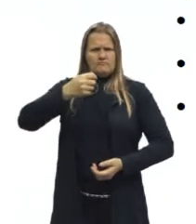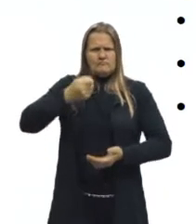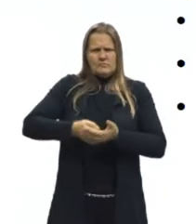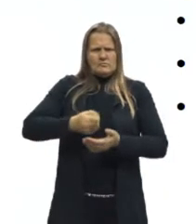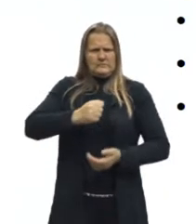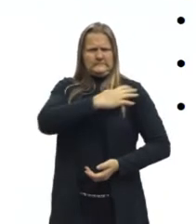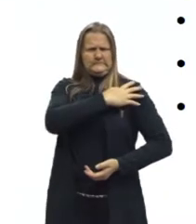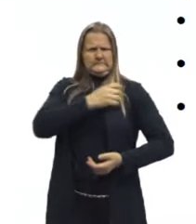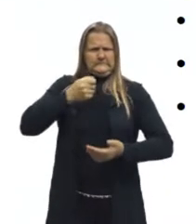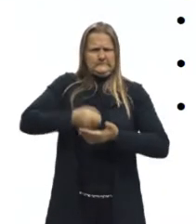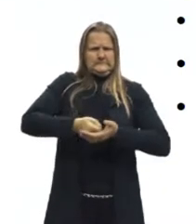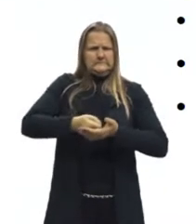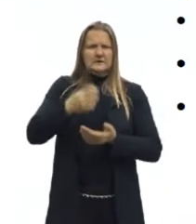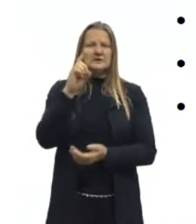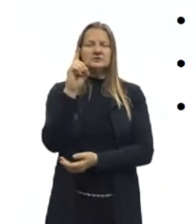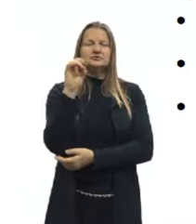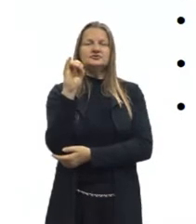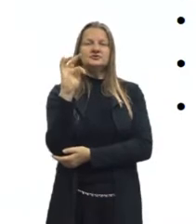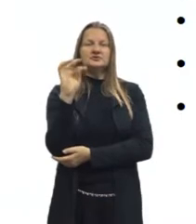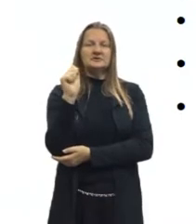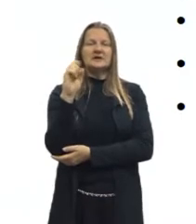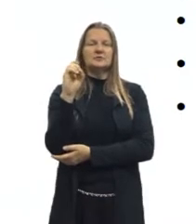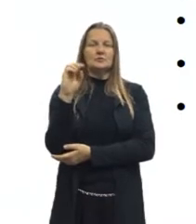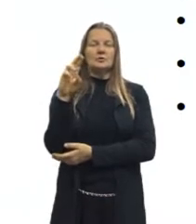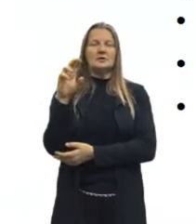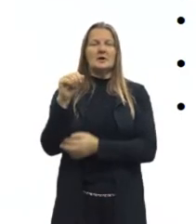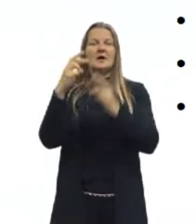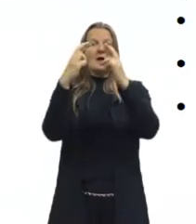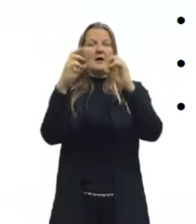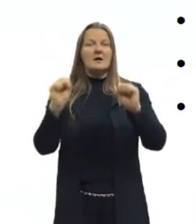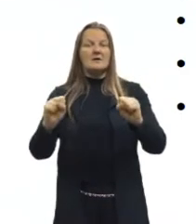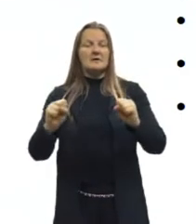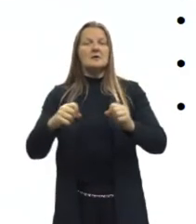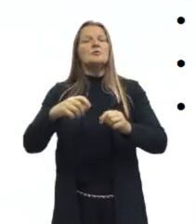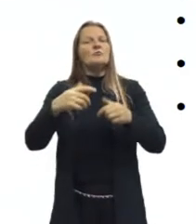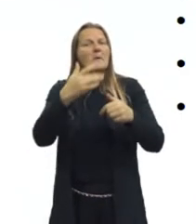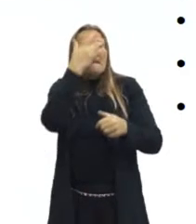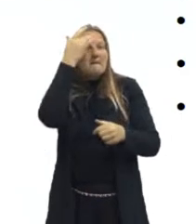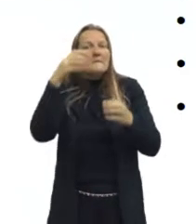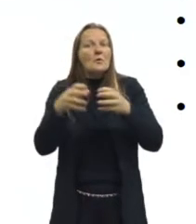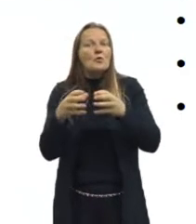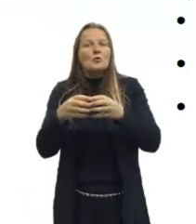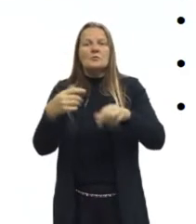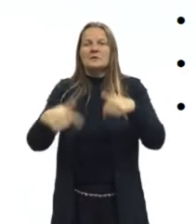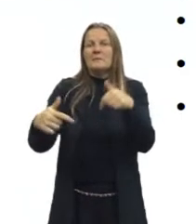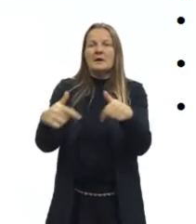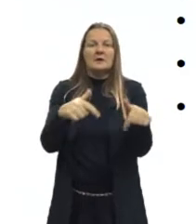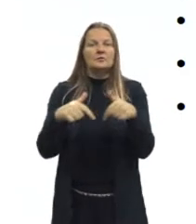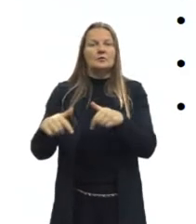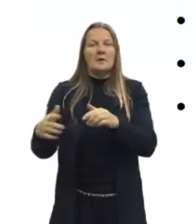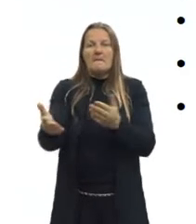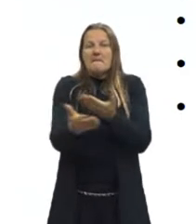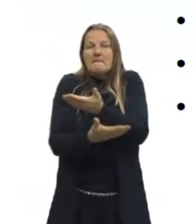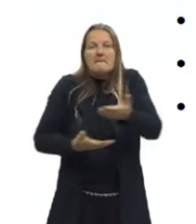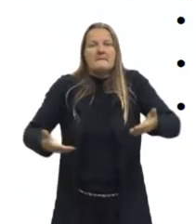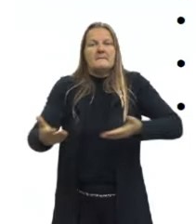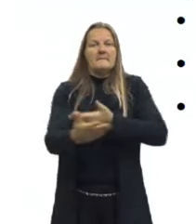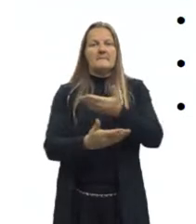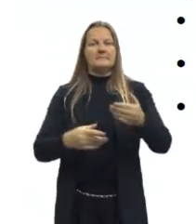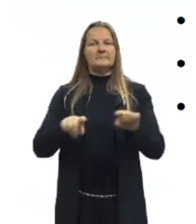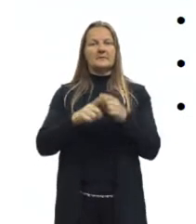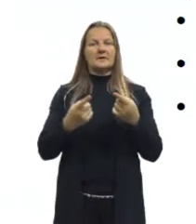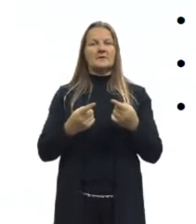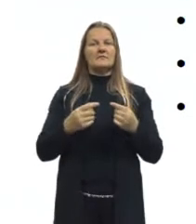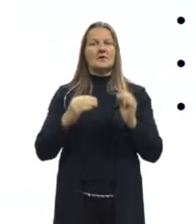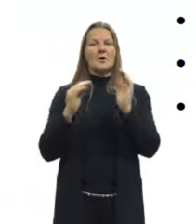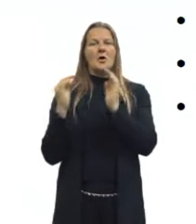nesse momento nenhum Soviética ela deixa de ser governada pelos trabalhadores para os trabalhadores né e ela fica com